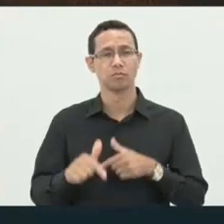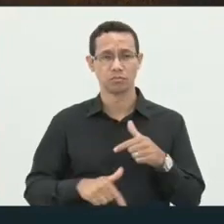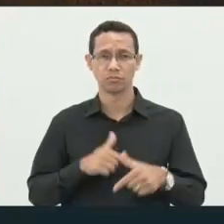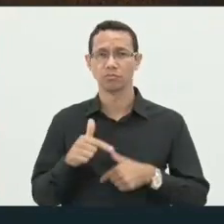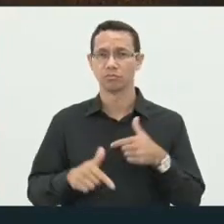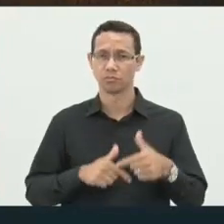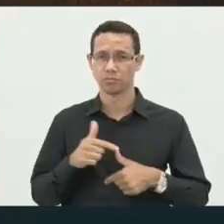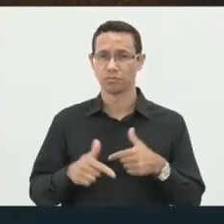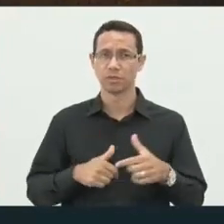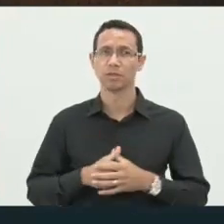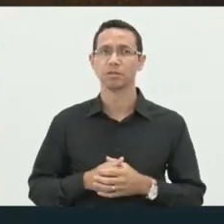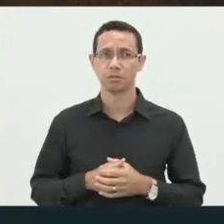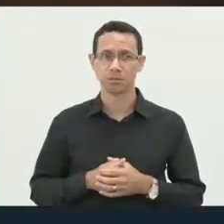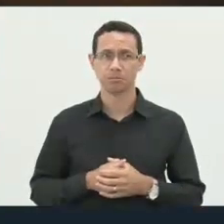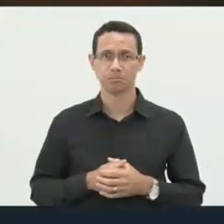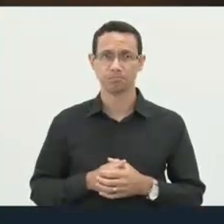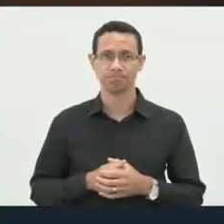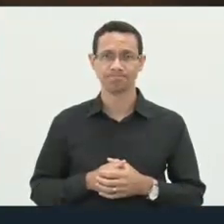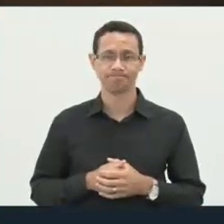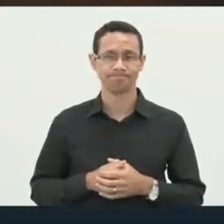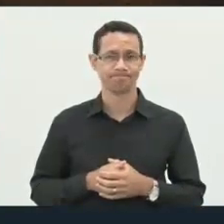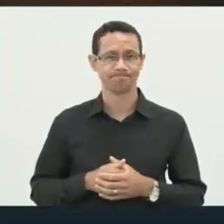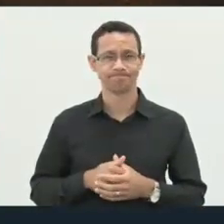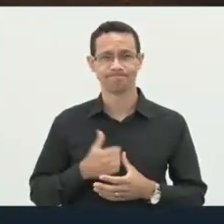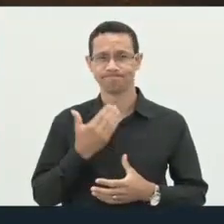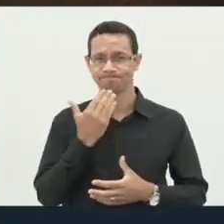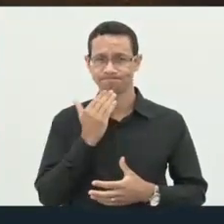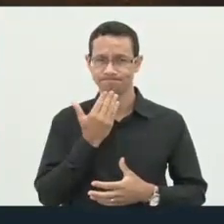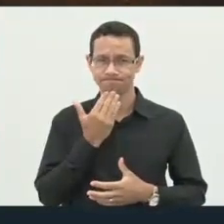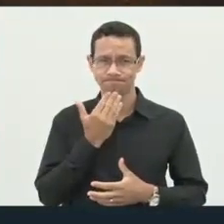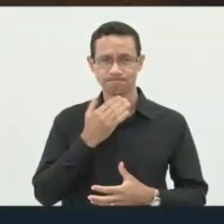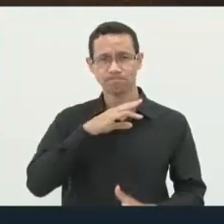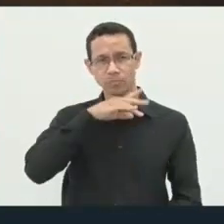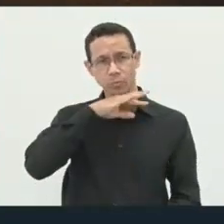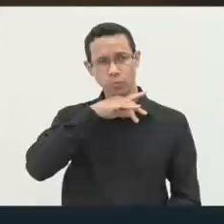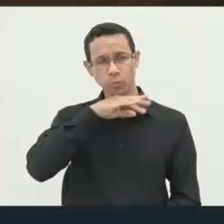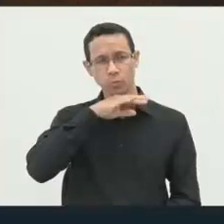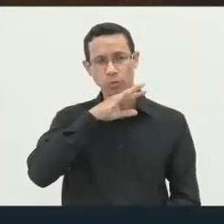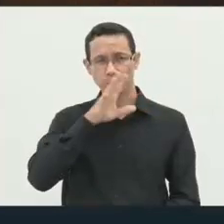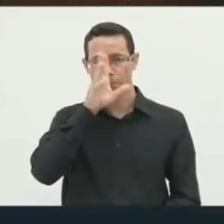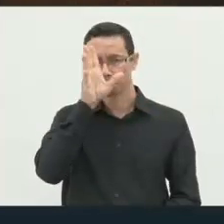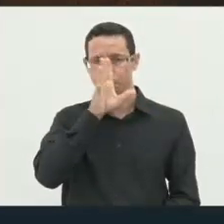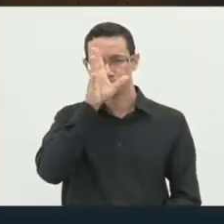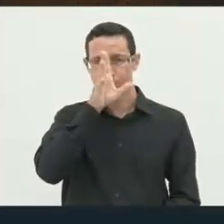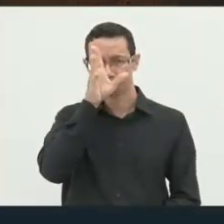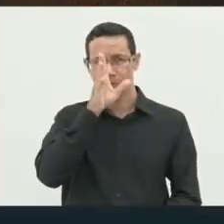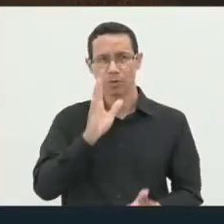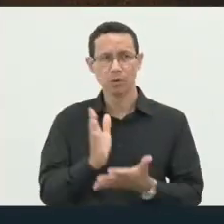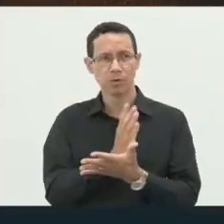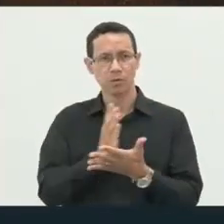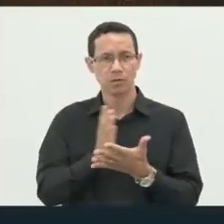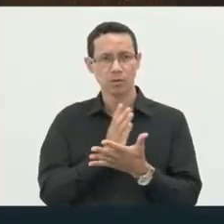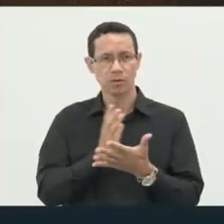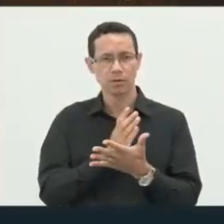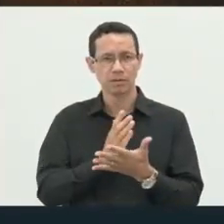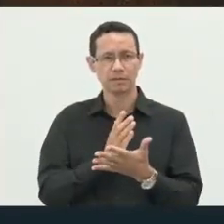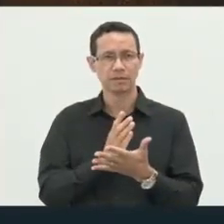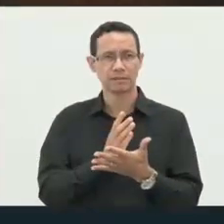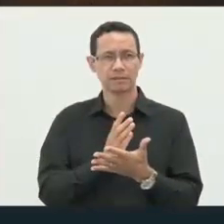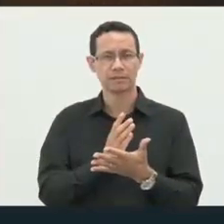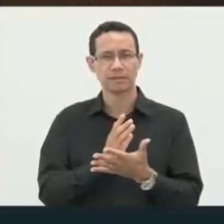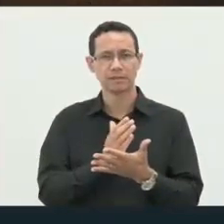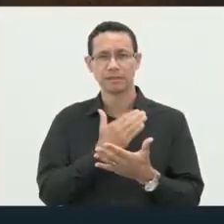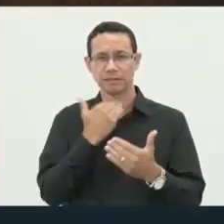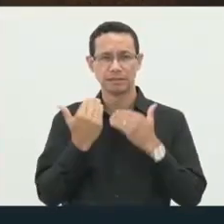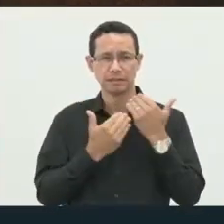uma carne oficina alguns aparelhos de saúde costumam falar que são verdadeiras máquinas de moer gente ceifam na vida da